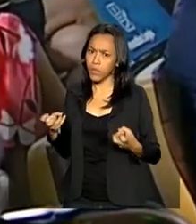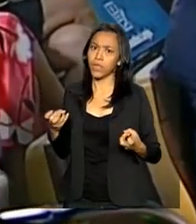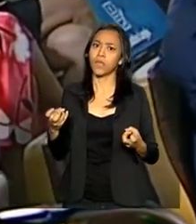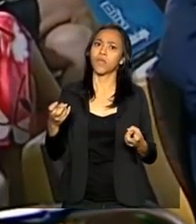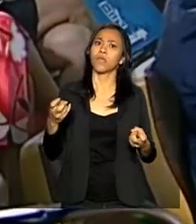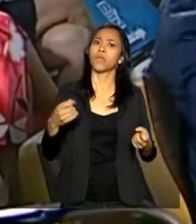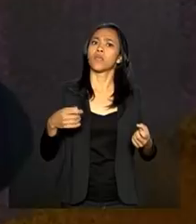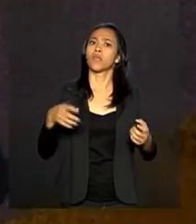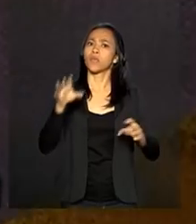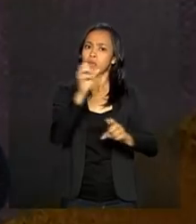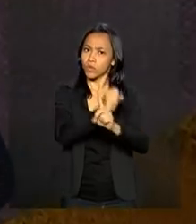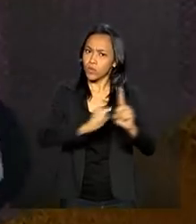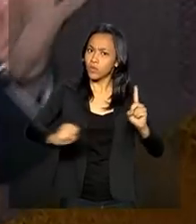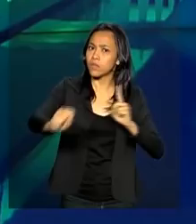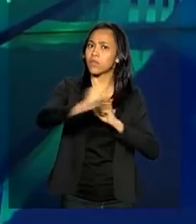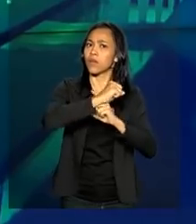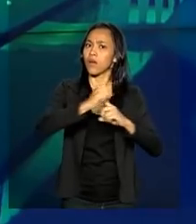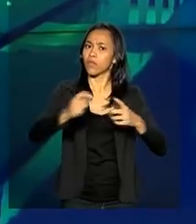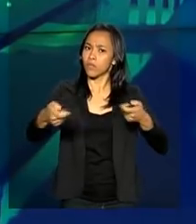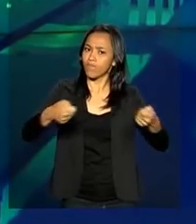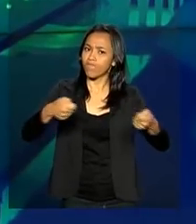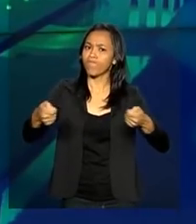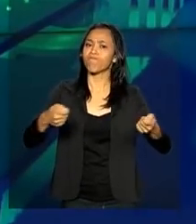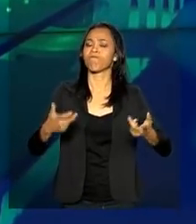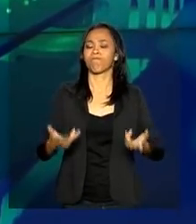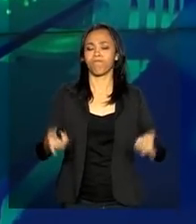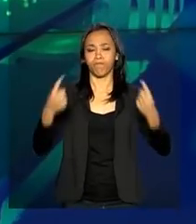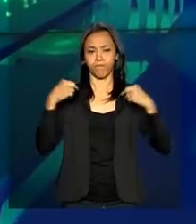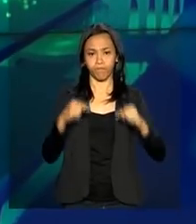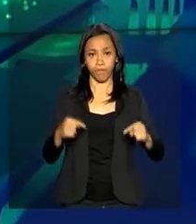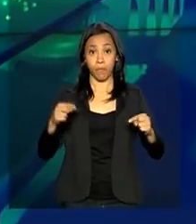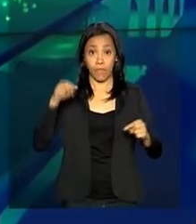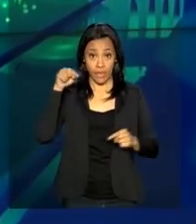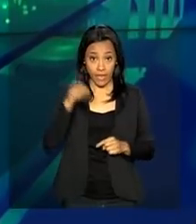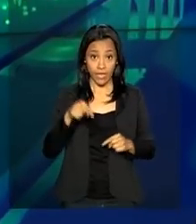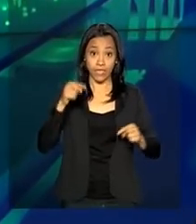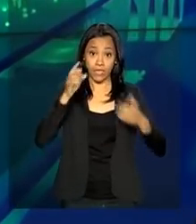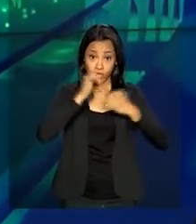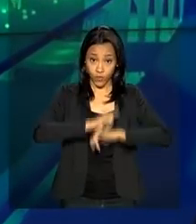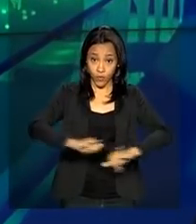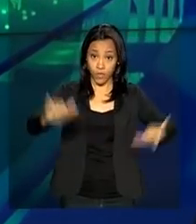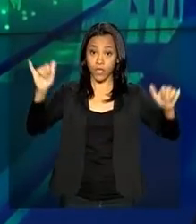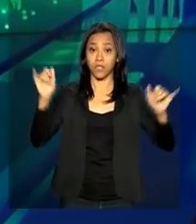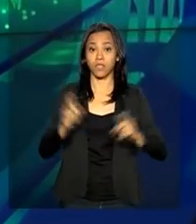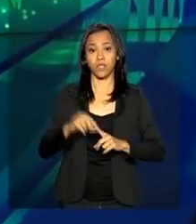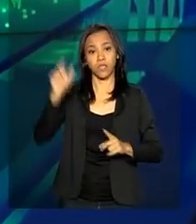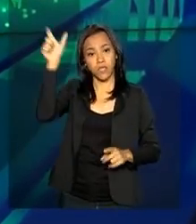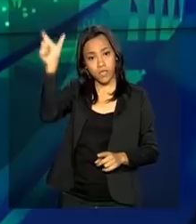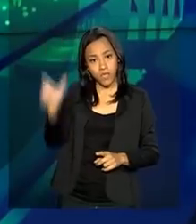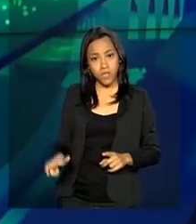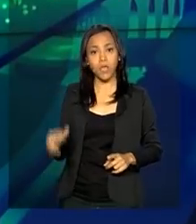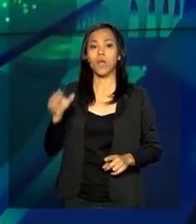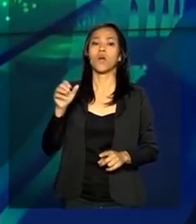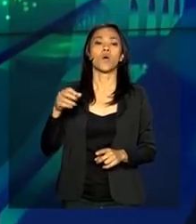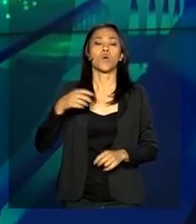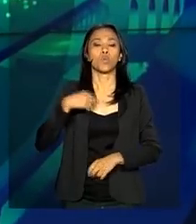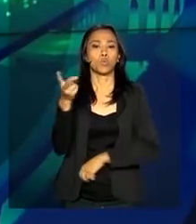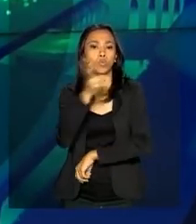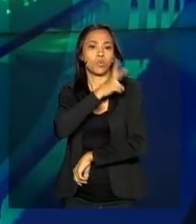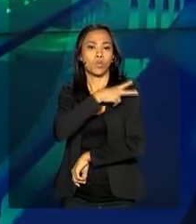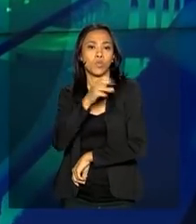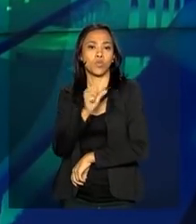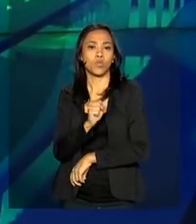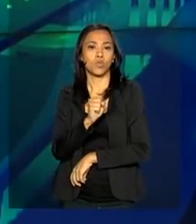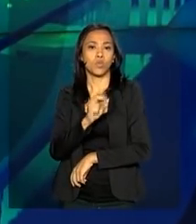social é estável durante o lançamento o subchefe para assuntos jurídicos em exercício da